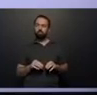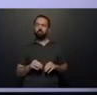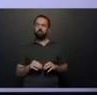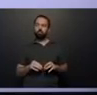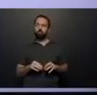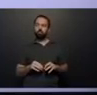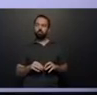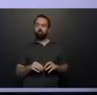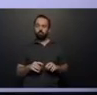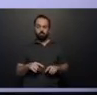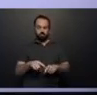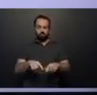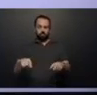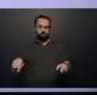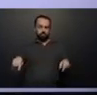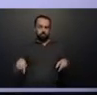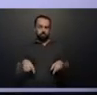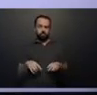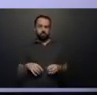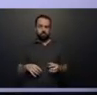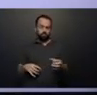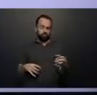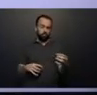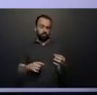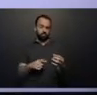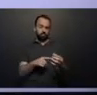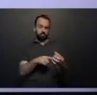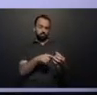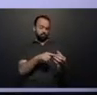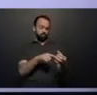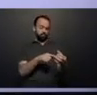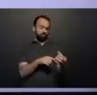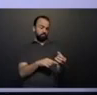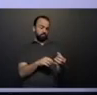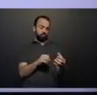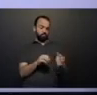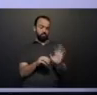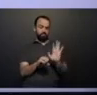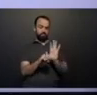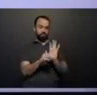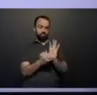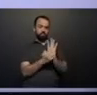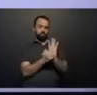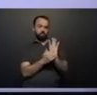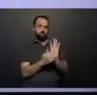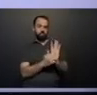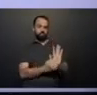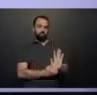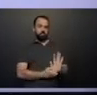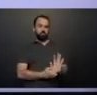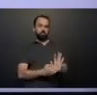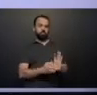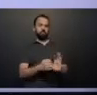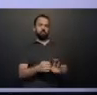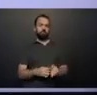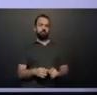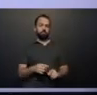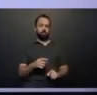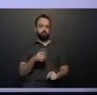No laboratório, nos rótulos, né, dos produtos, existem aqueles símbolos, né, que já avisam qual